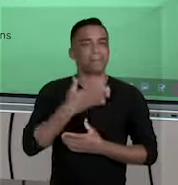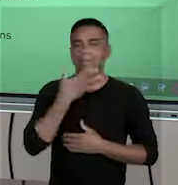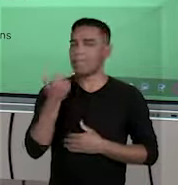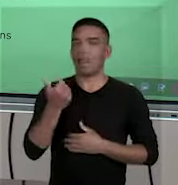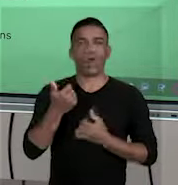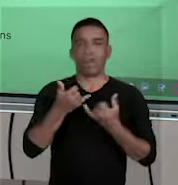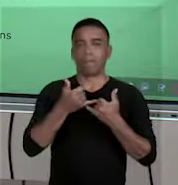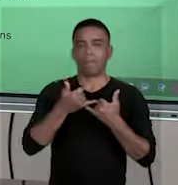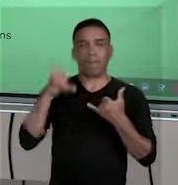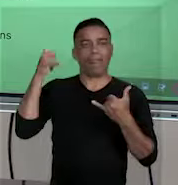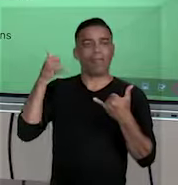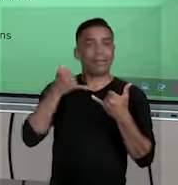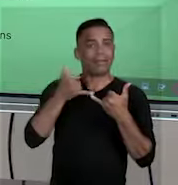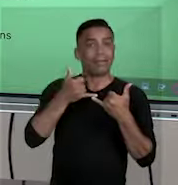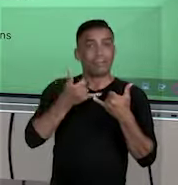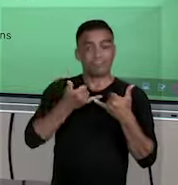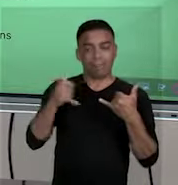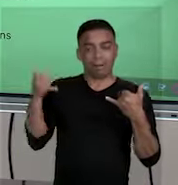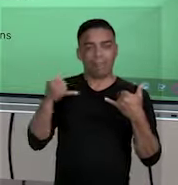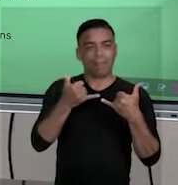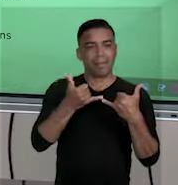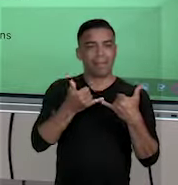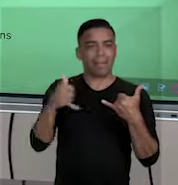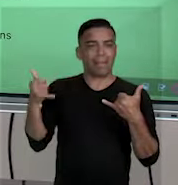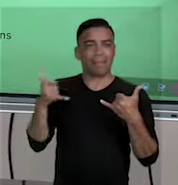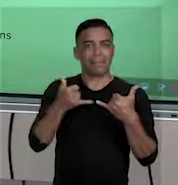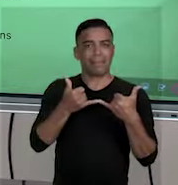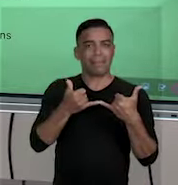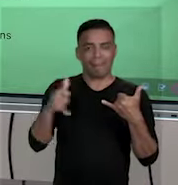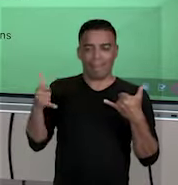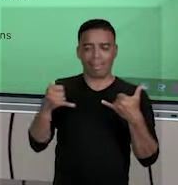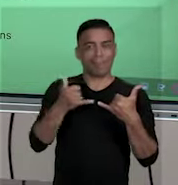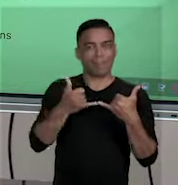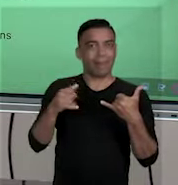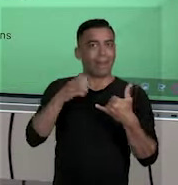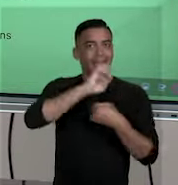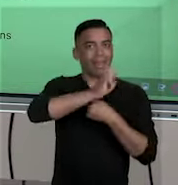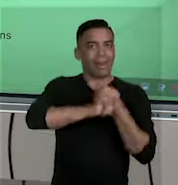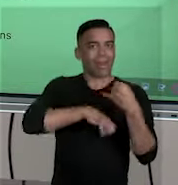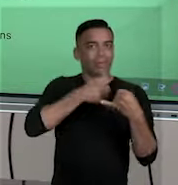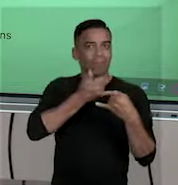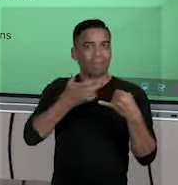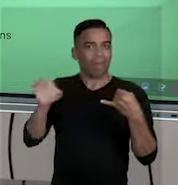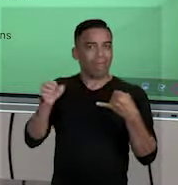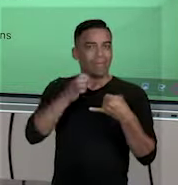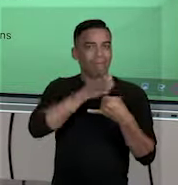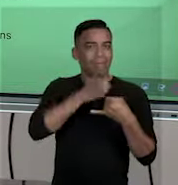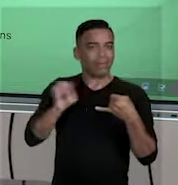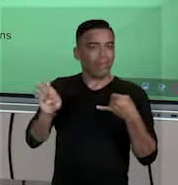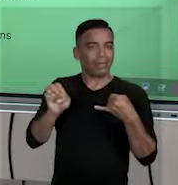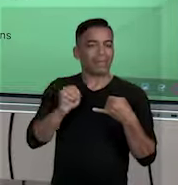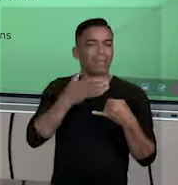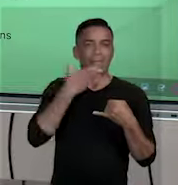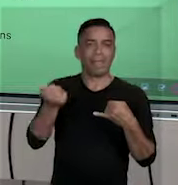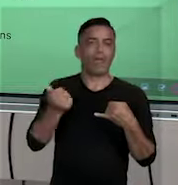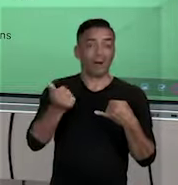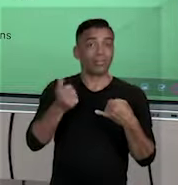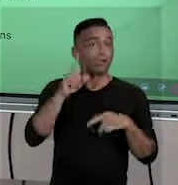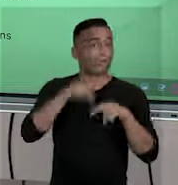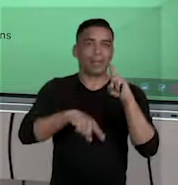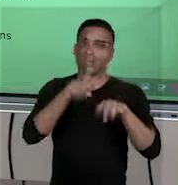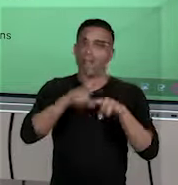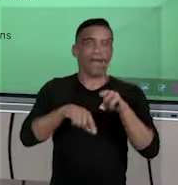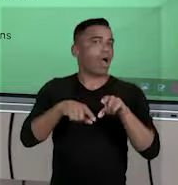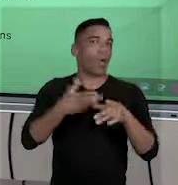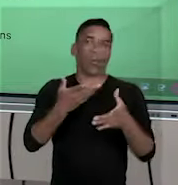ele conduz melhor a eletricidade, o caminho que esses elétrons vão fazer, beleza? Então, o tipo de